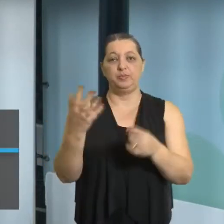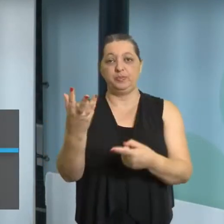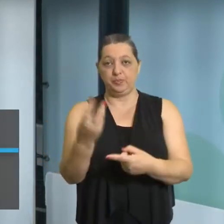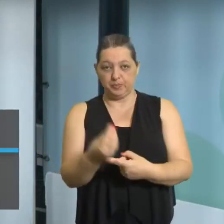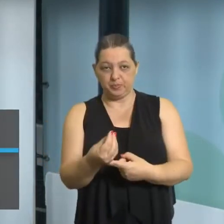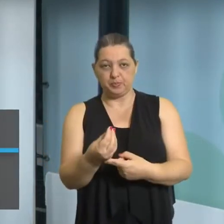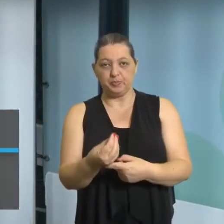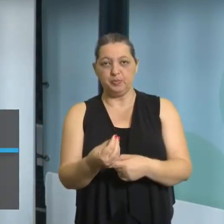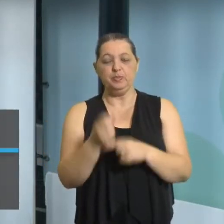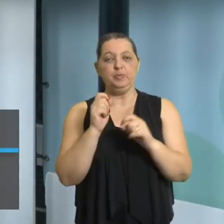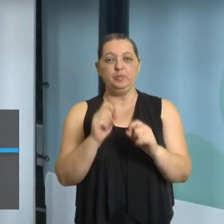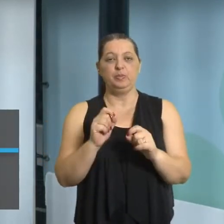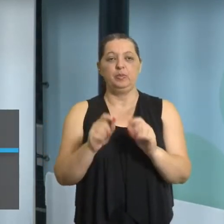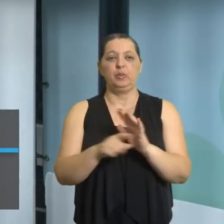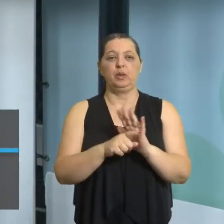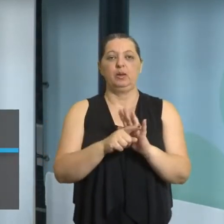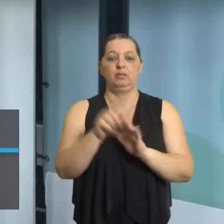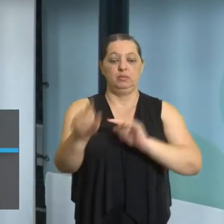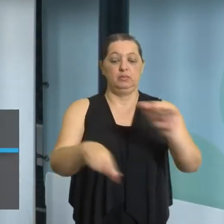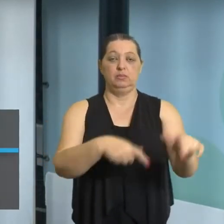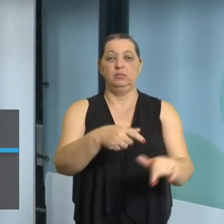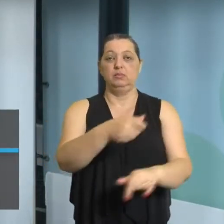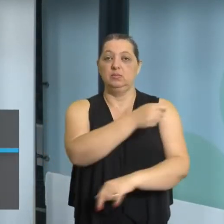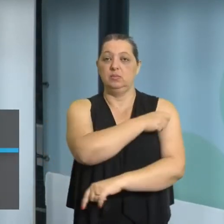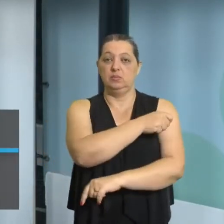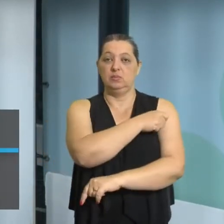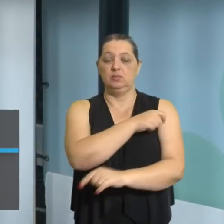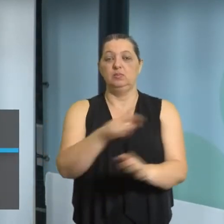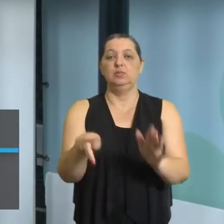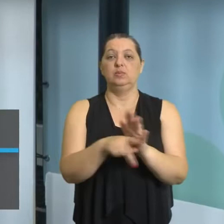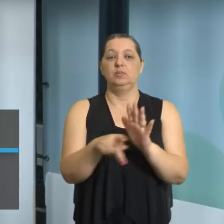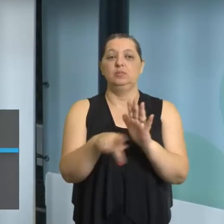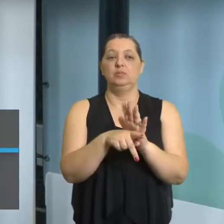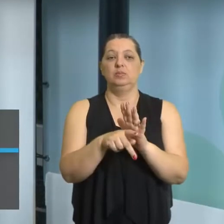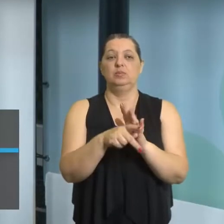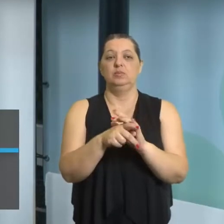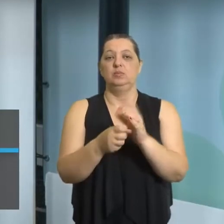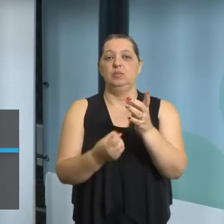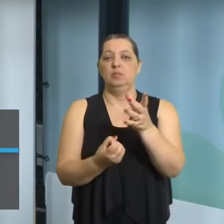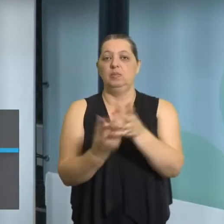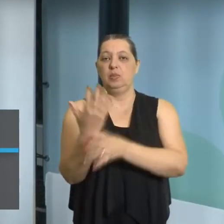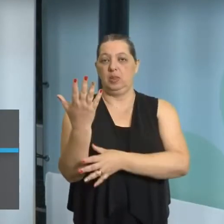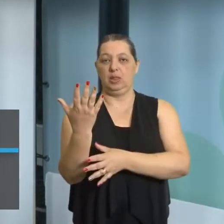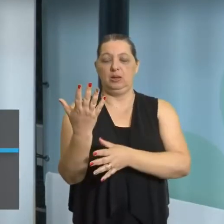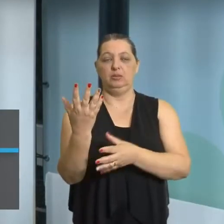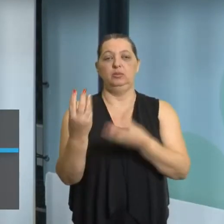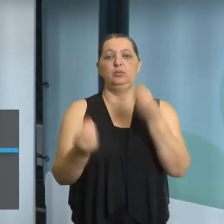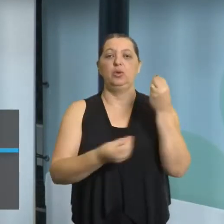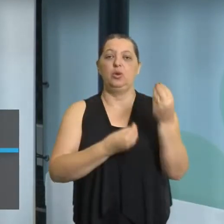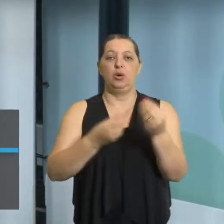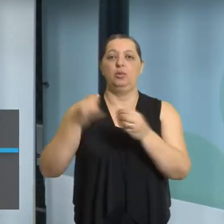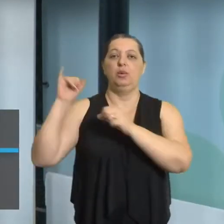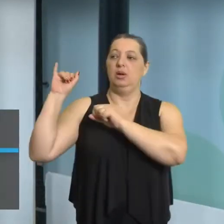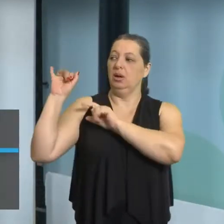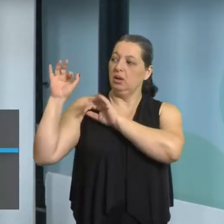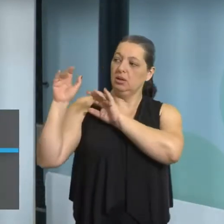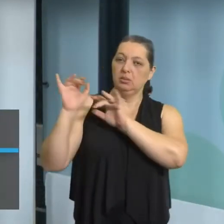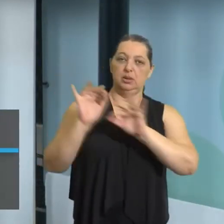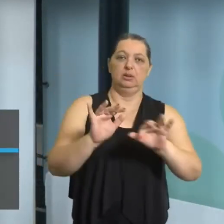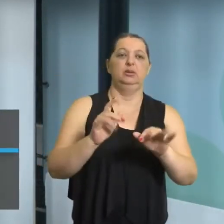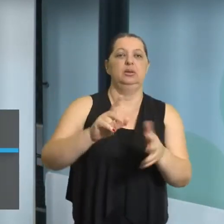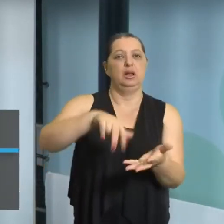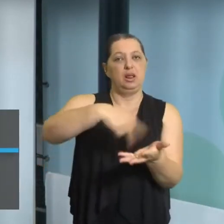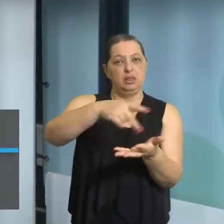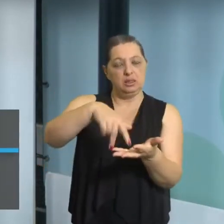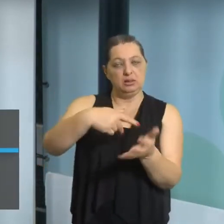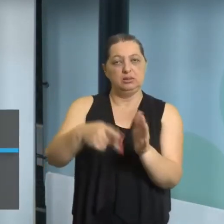fomentado de que esses estudantes trouxessem as suas origens da sua imigração então a gente via muita dança